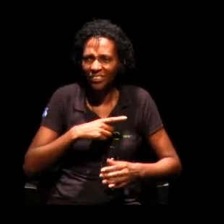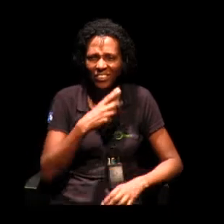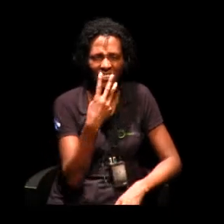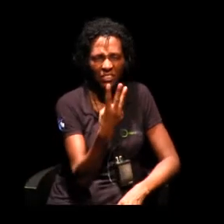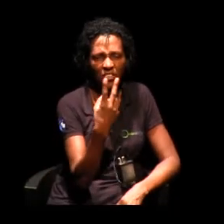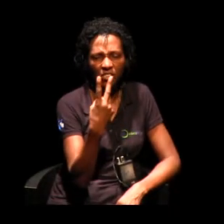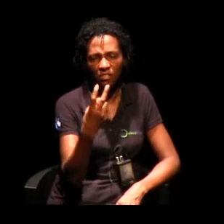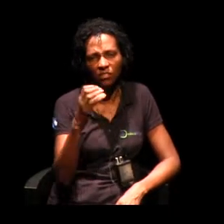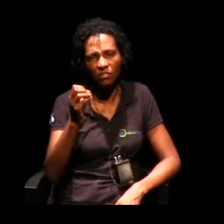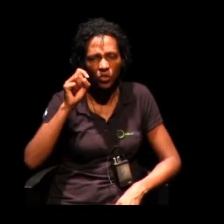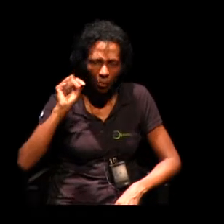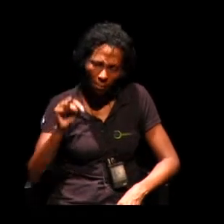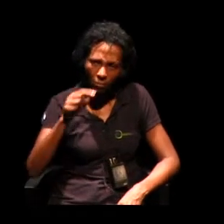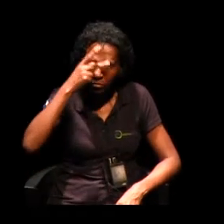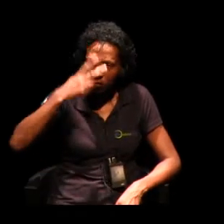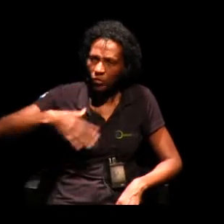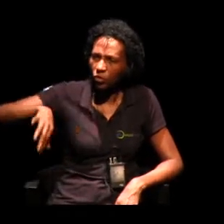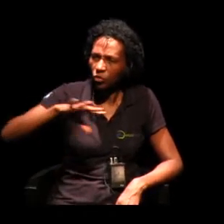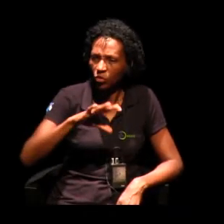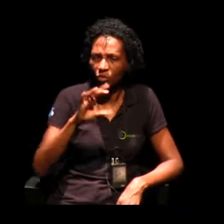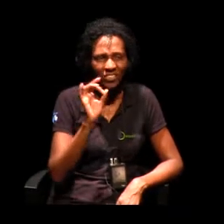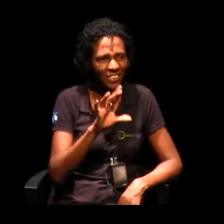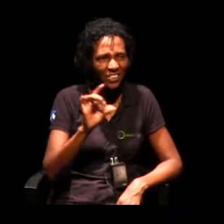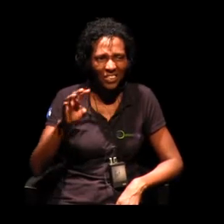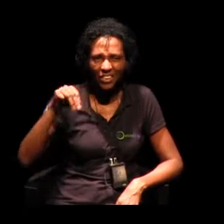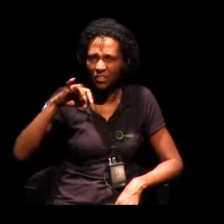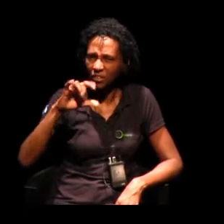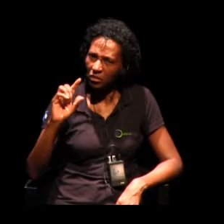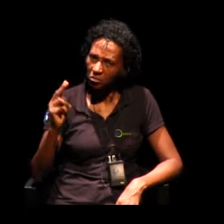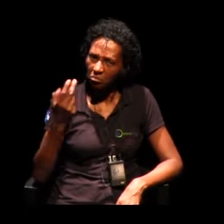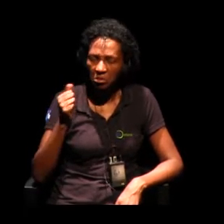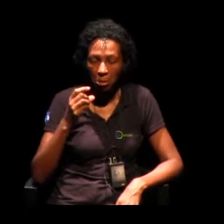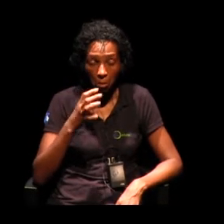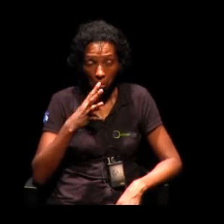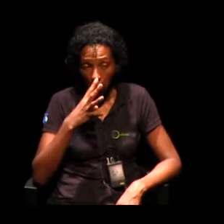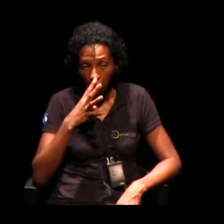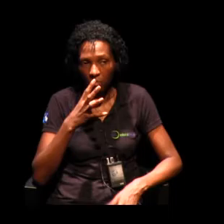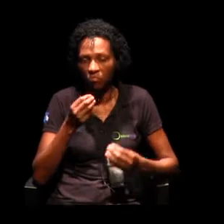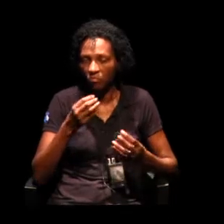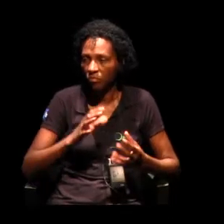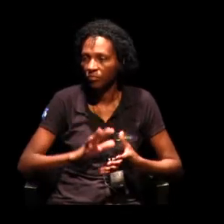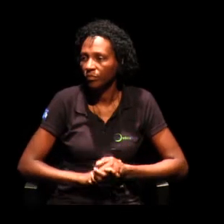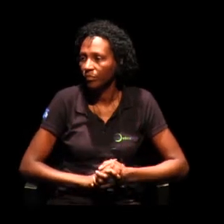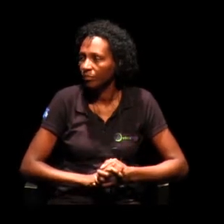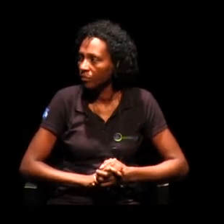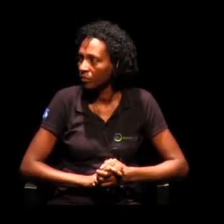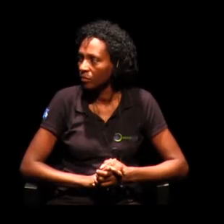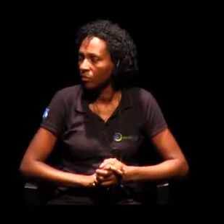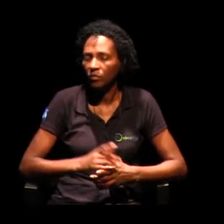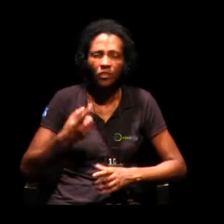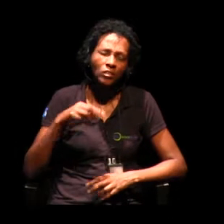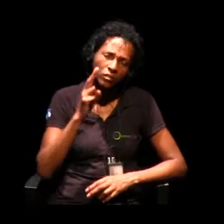basicamente em uma área onde há 320 mil pessoas dentro de cada milha, é